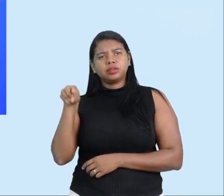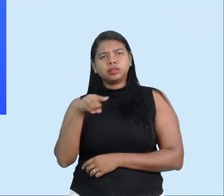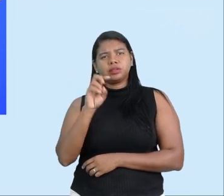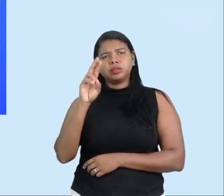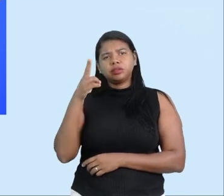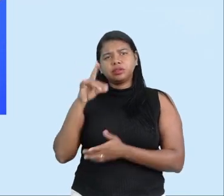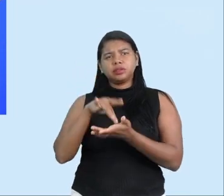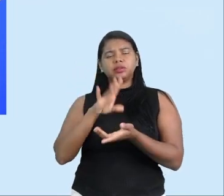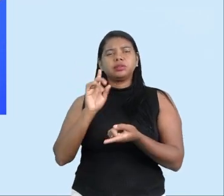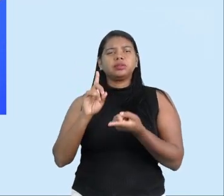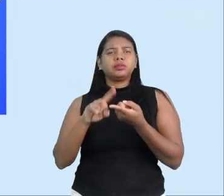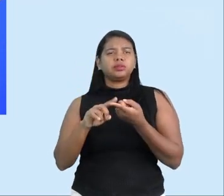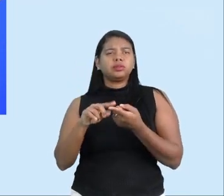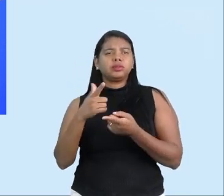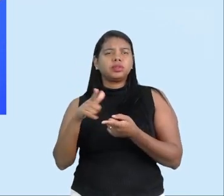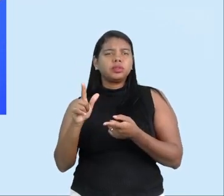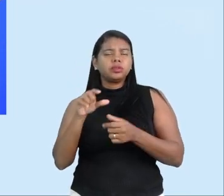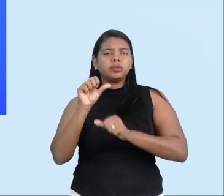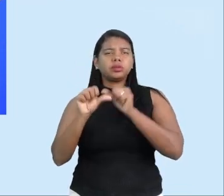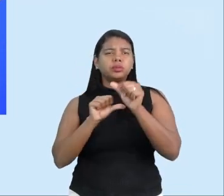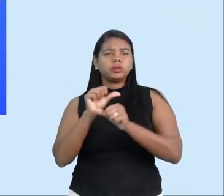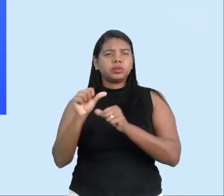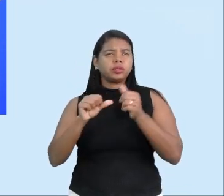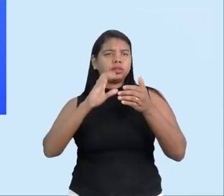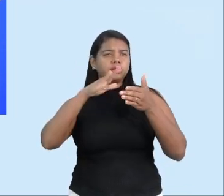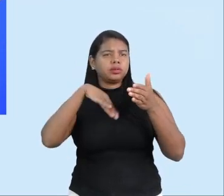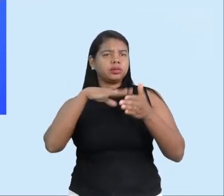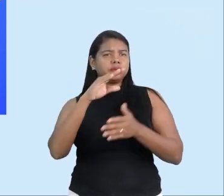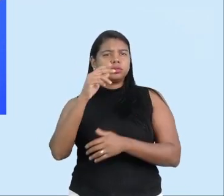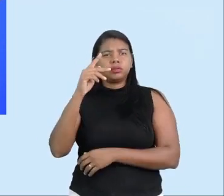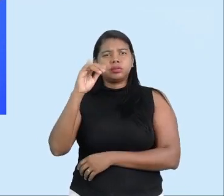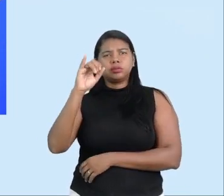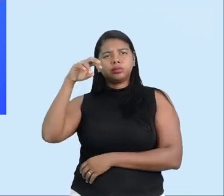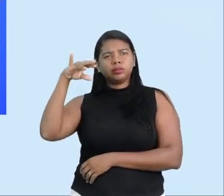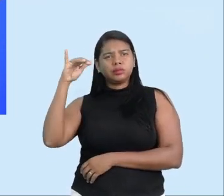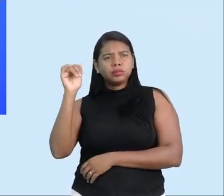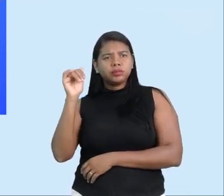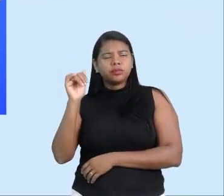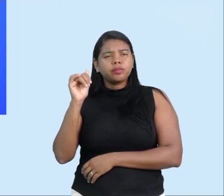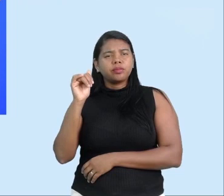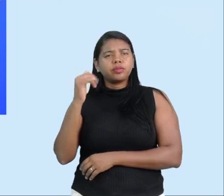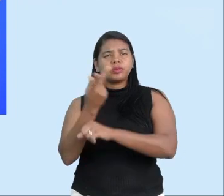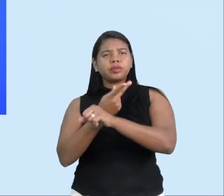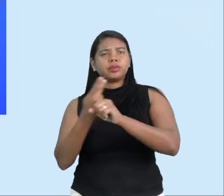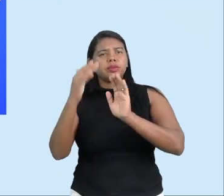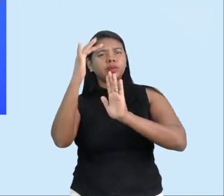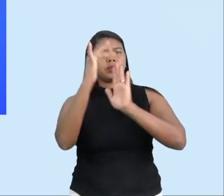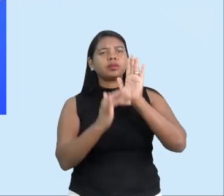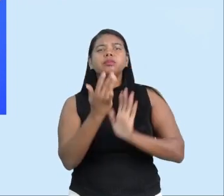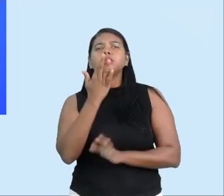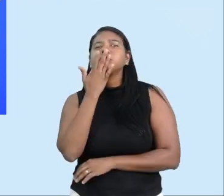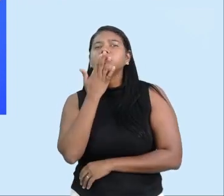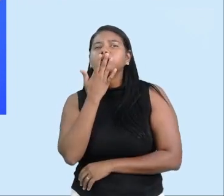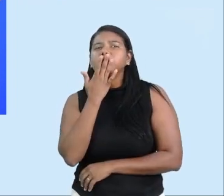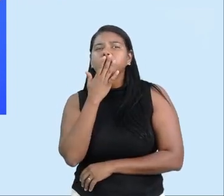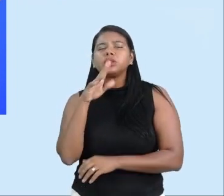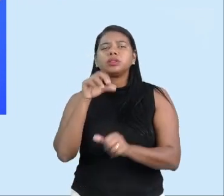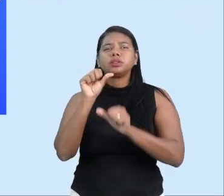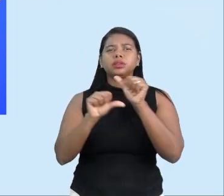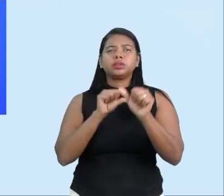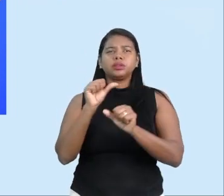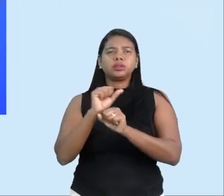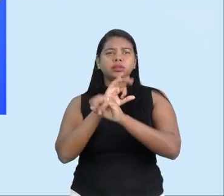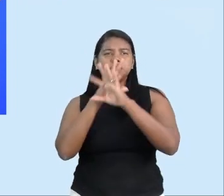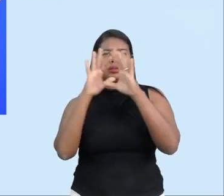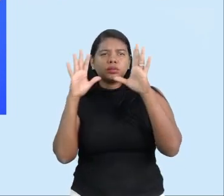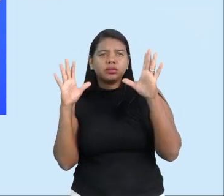o outro pincel. E depois você vai somente na matriz da cor que você quer alterar e você vai mexendo entre o brilho,